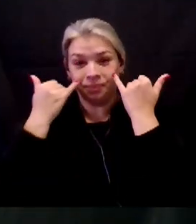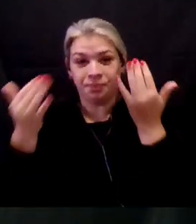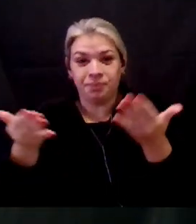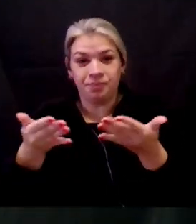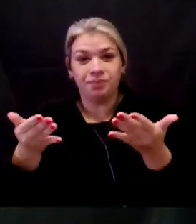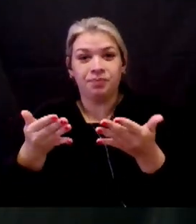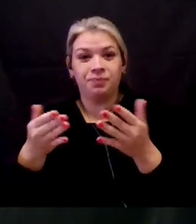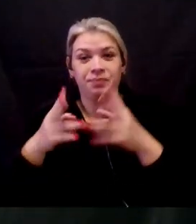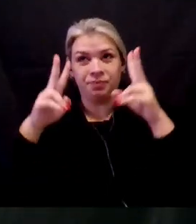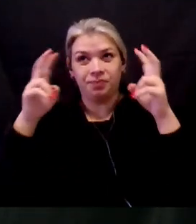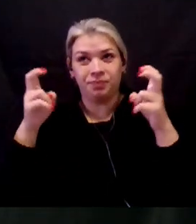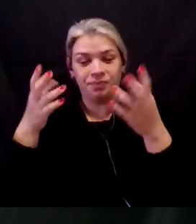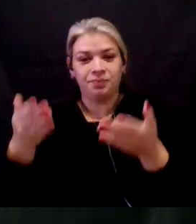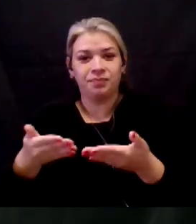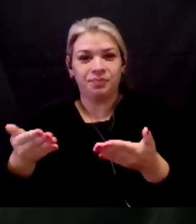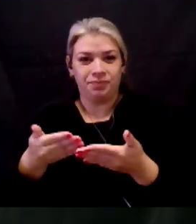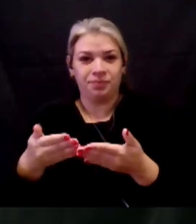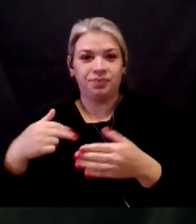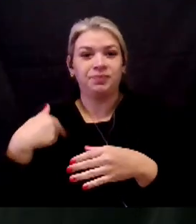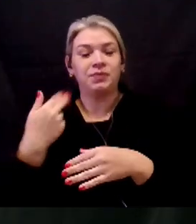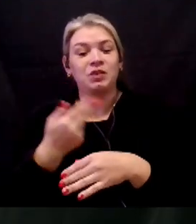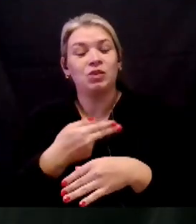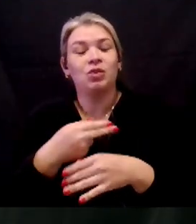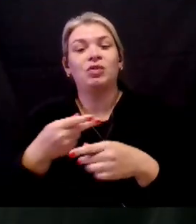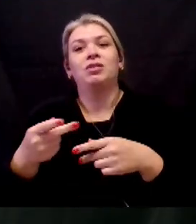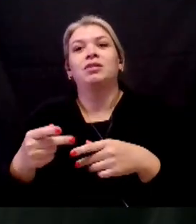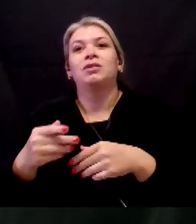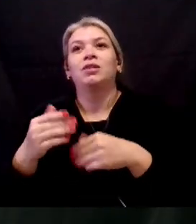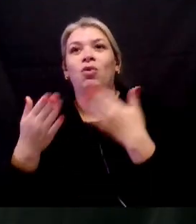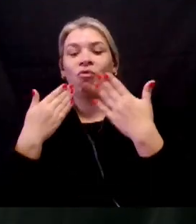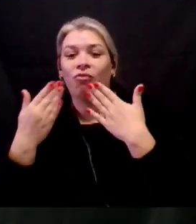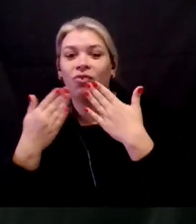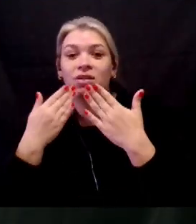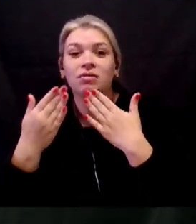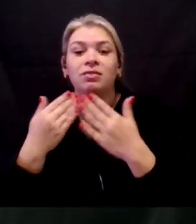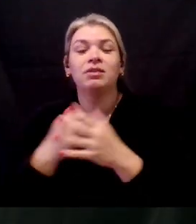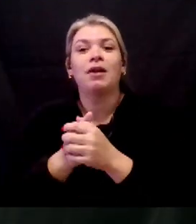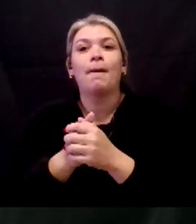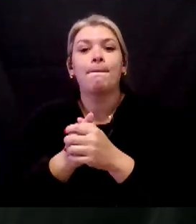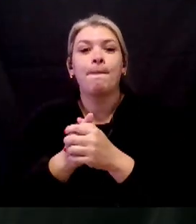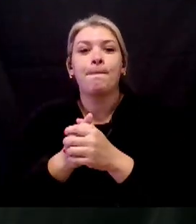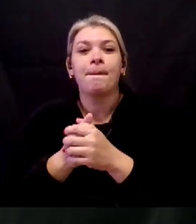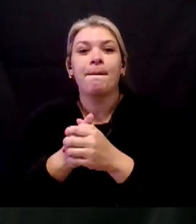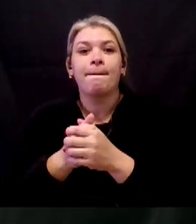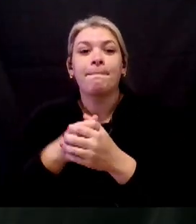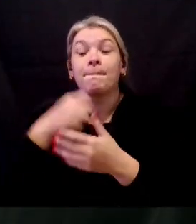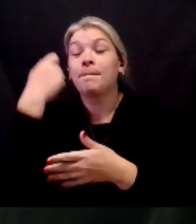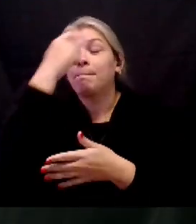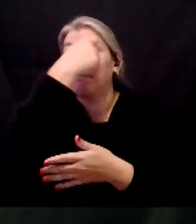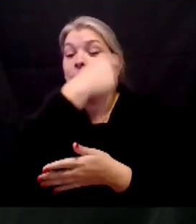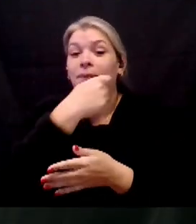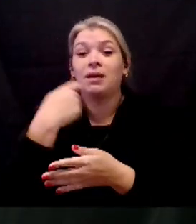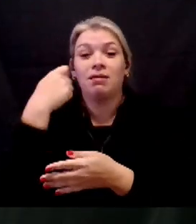de hoje, porque a gente vai falar das maquiagens, né? Das maquiagens para crianças.